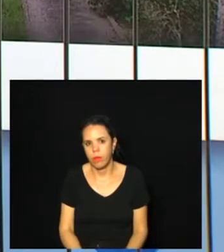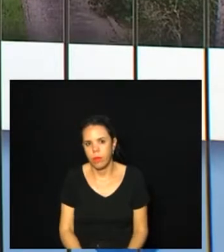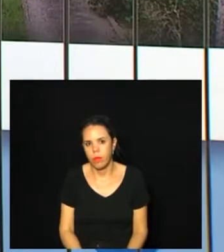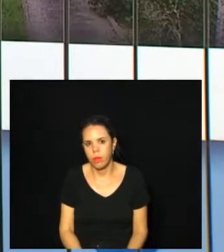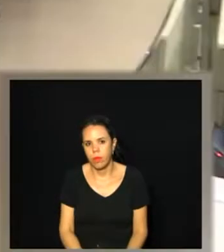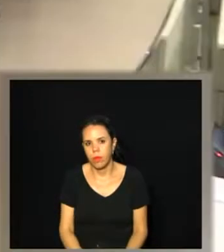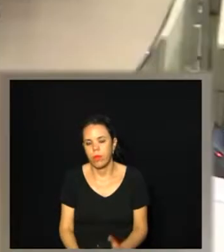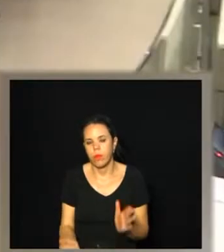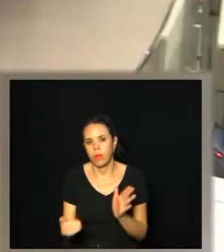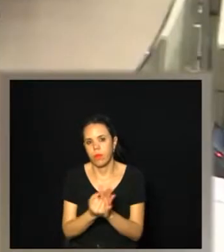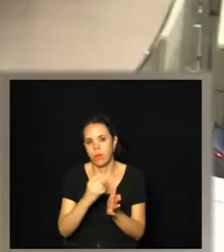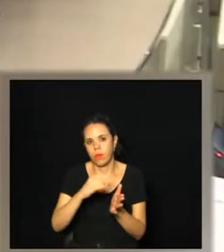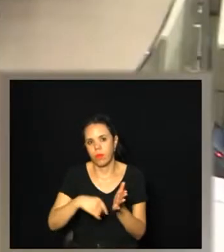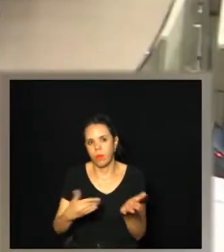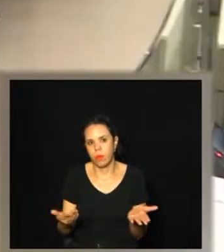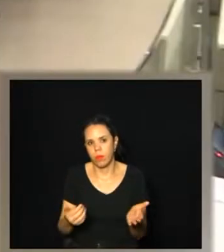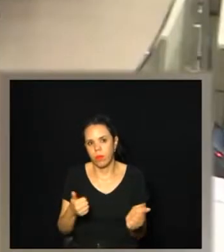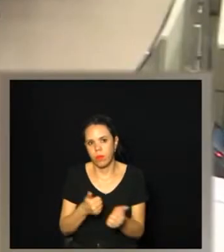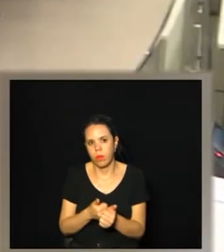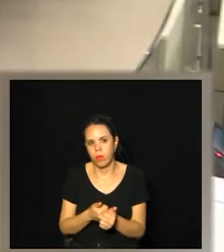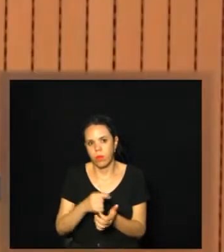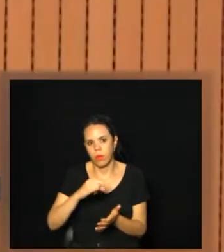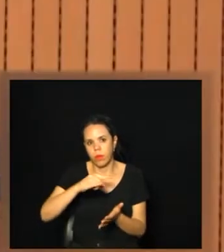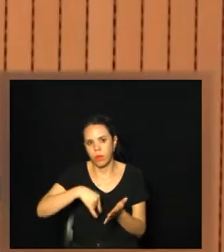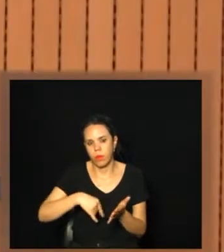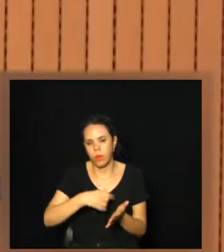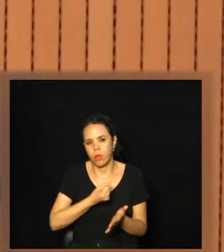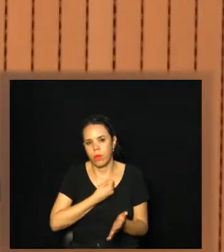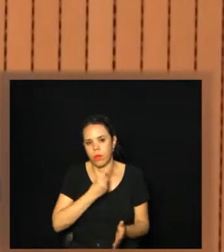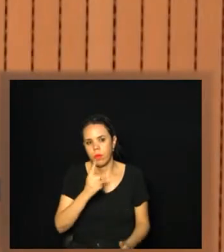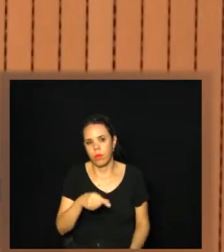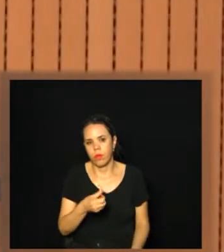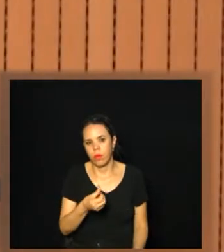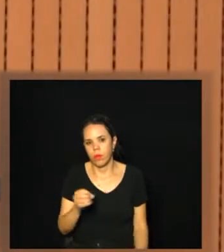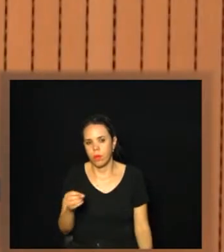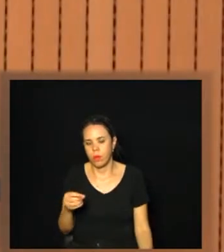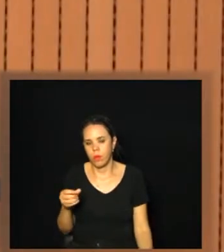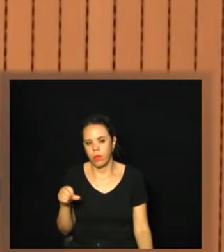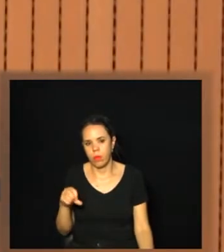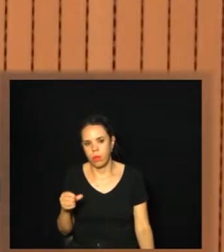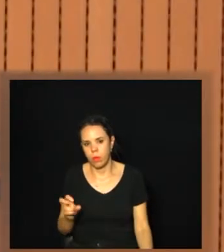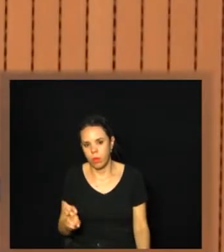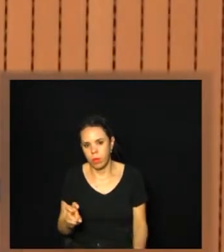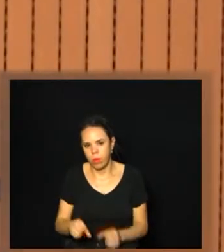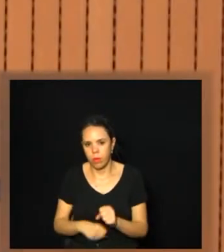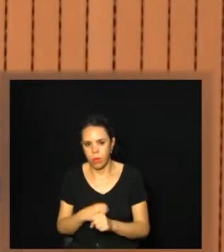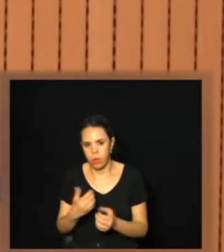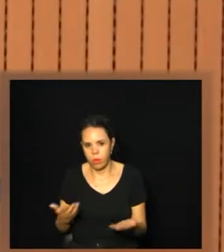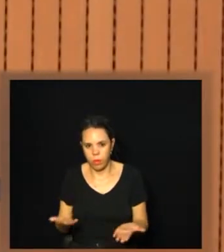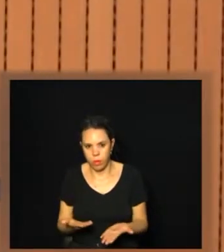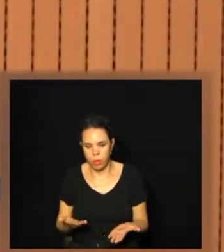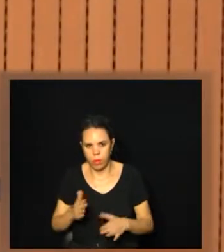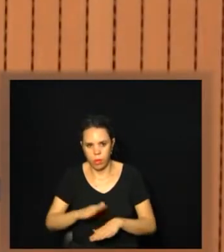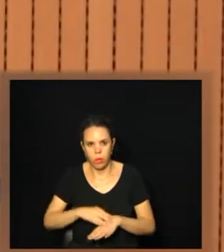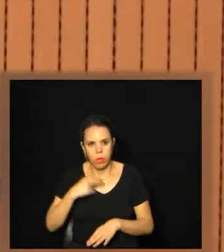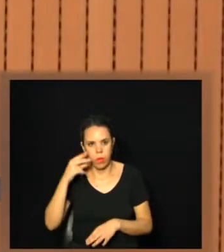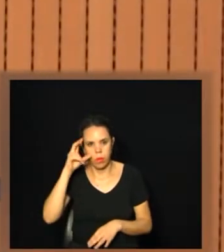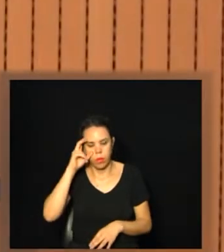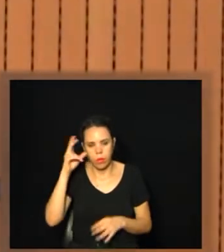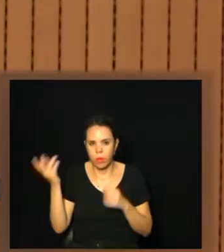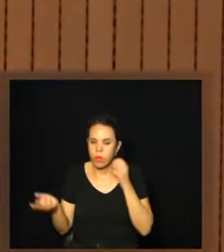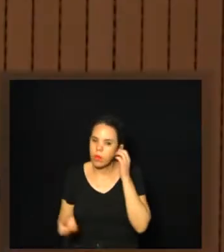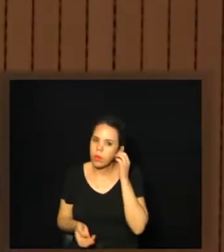Foi protocolado recentemente o requerimento número 1665 deste ano, de autoria do vereador